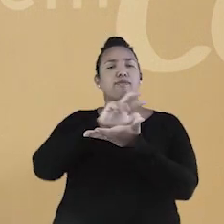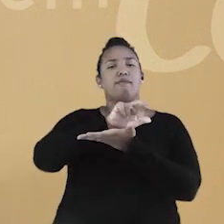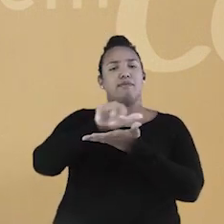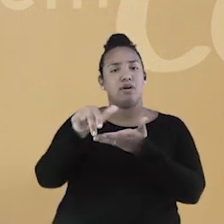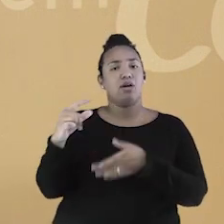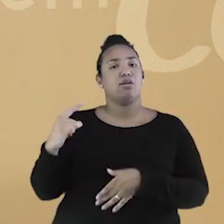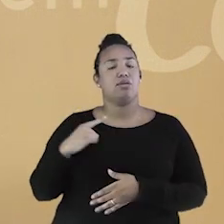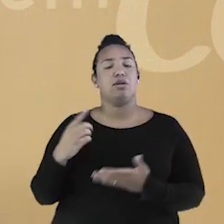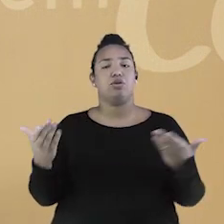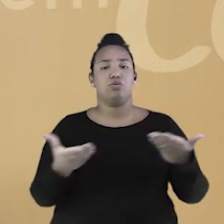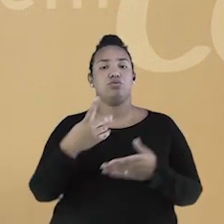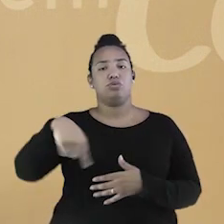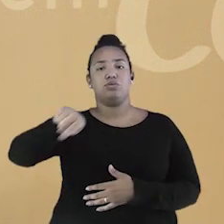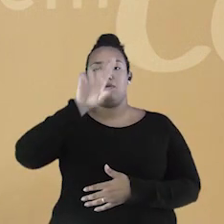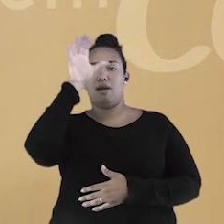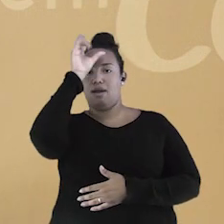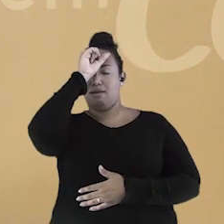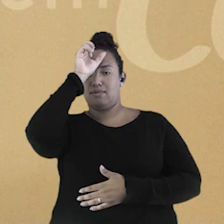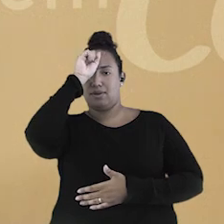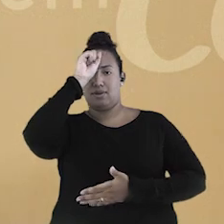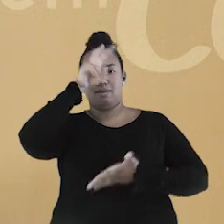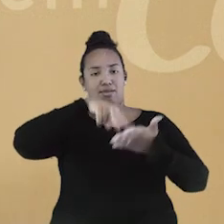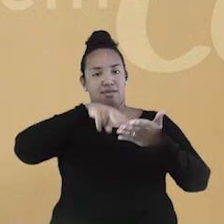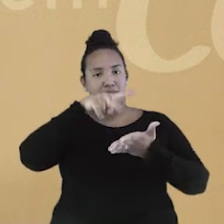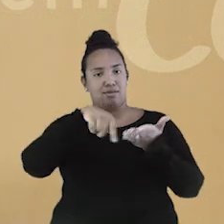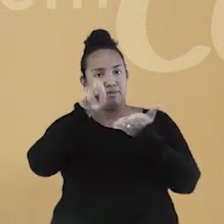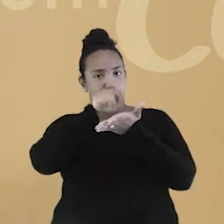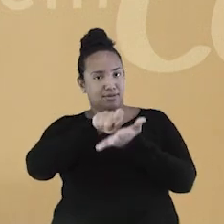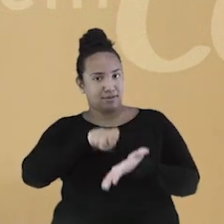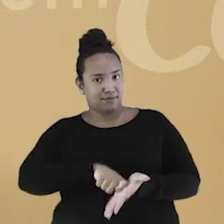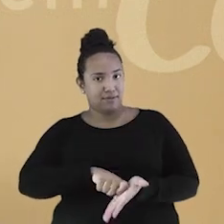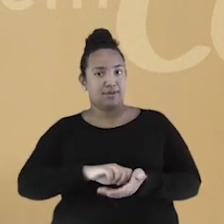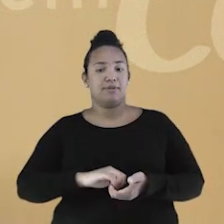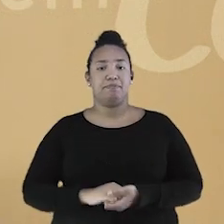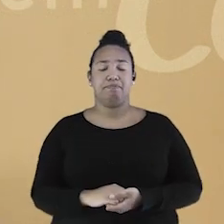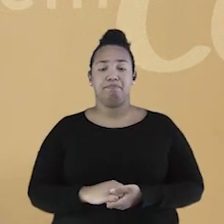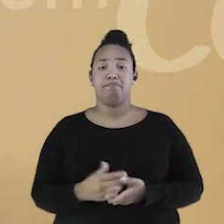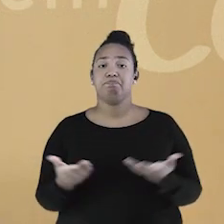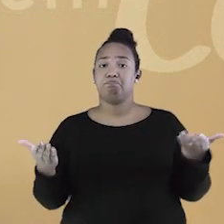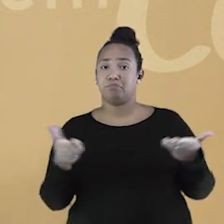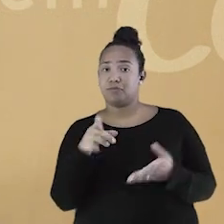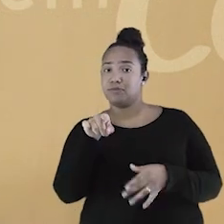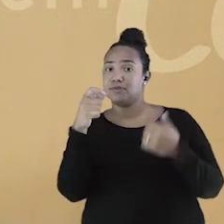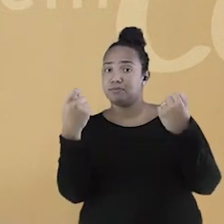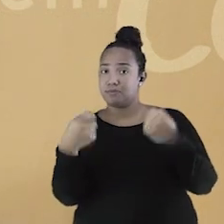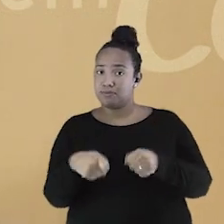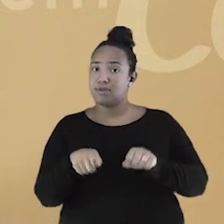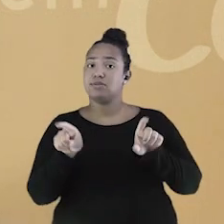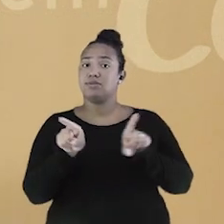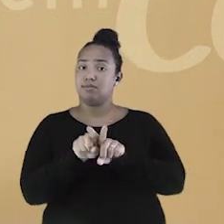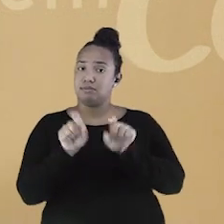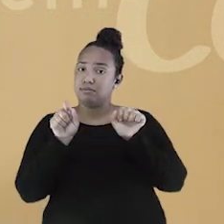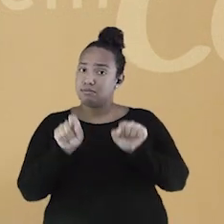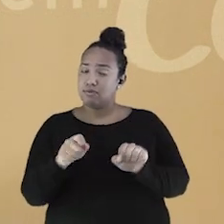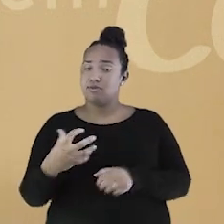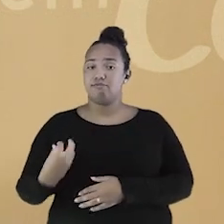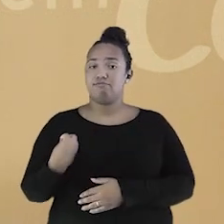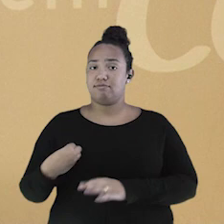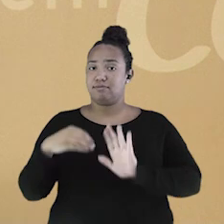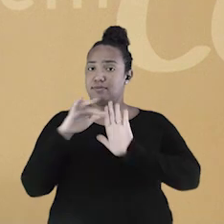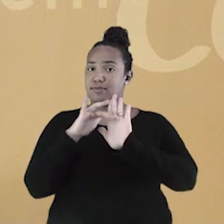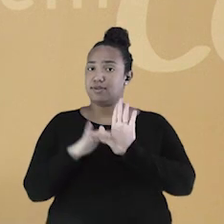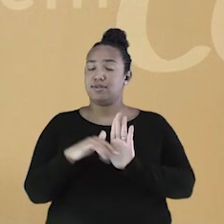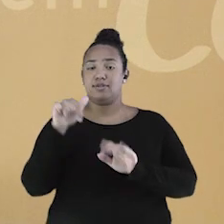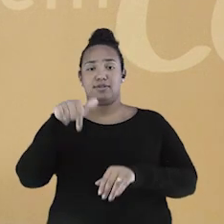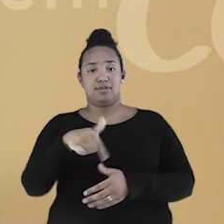ler e escrever esses números. Não se esqueça de que agora você pode marcar a sua presença aqui nas aulas